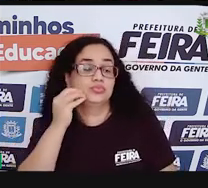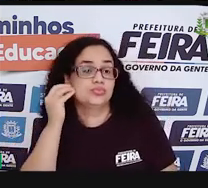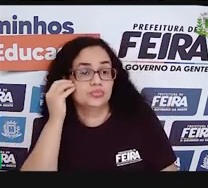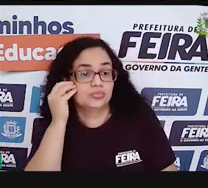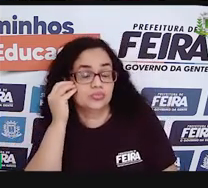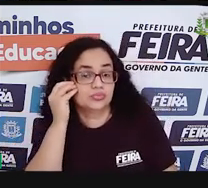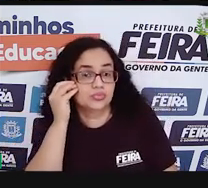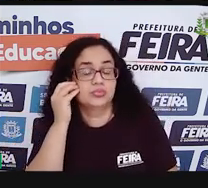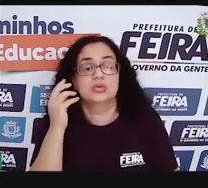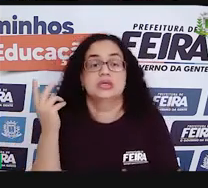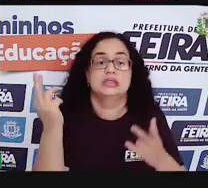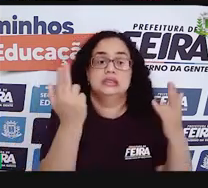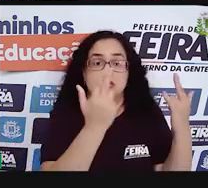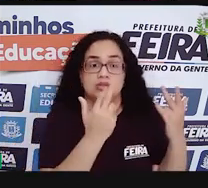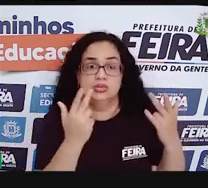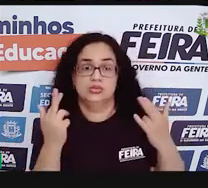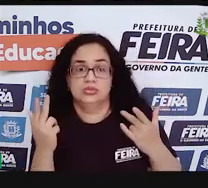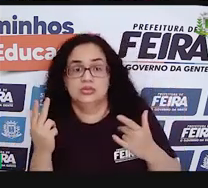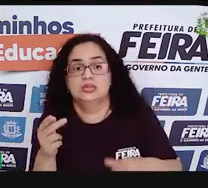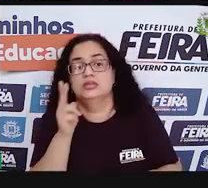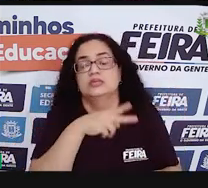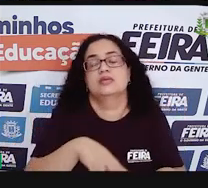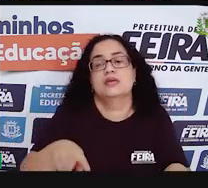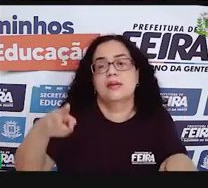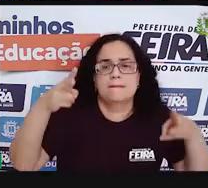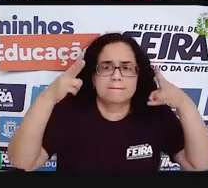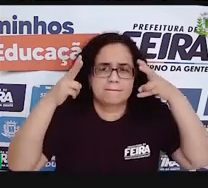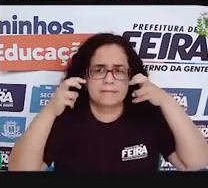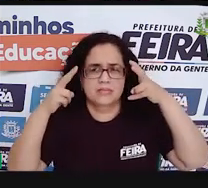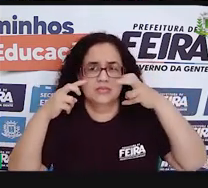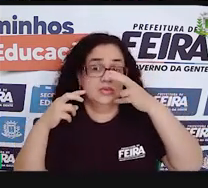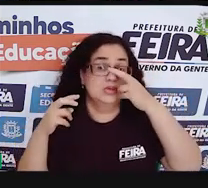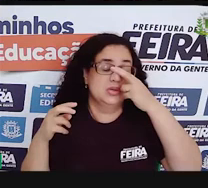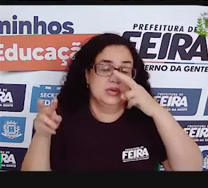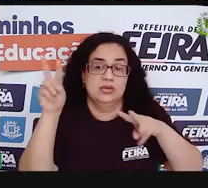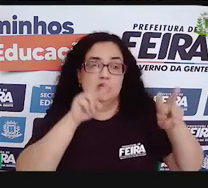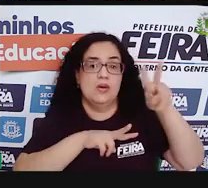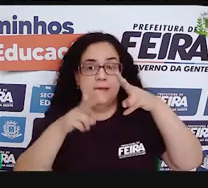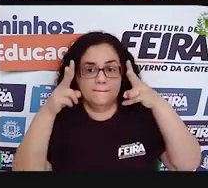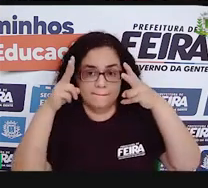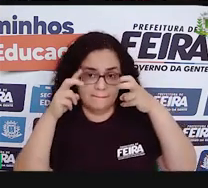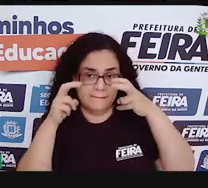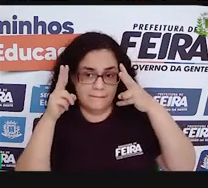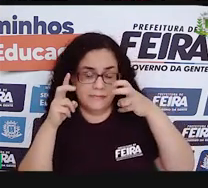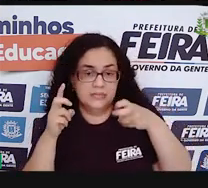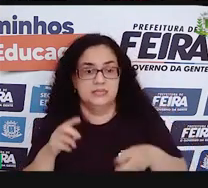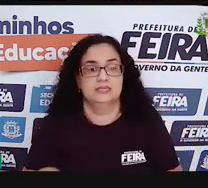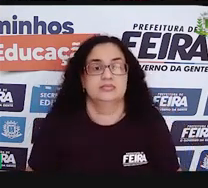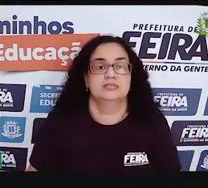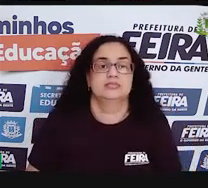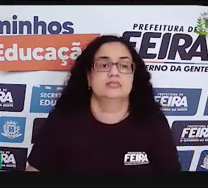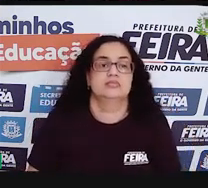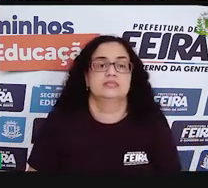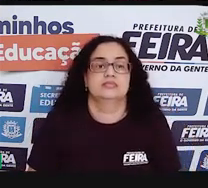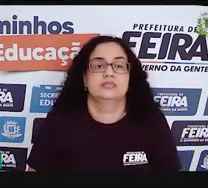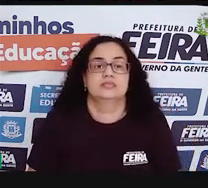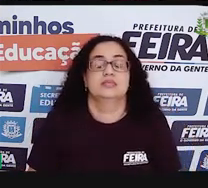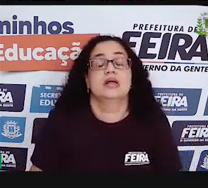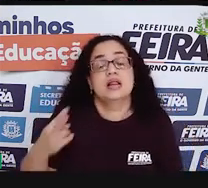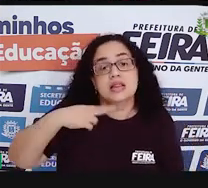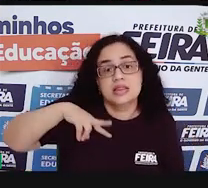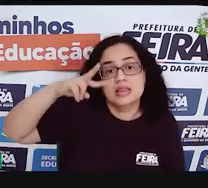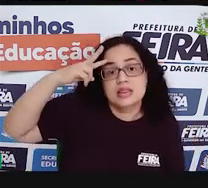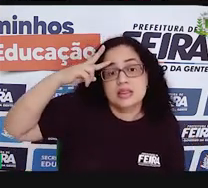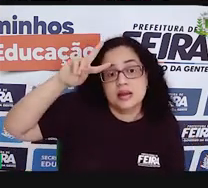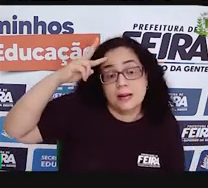são as mesmas constatações que vocês tiveram aí ao observar, né, o manuseio dos materiais pela Pró. Lembrando